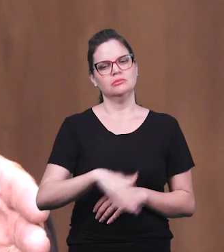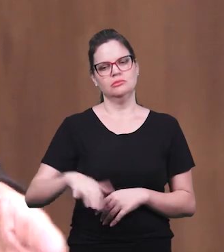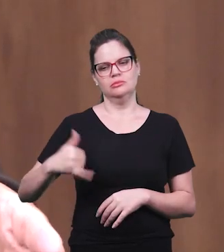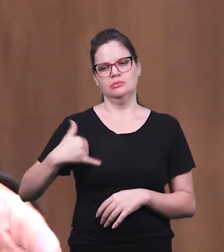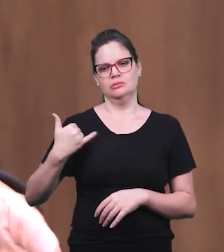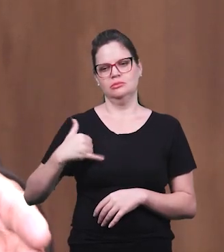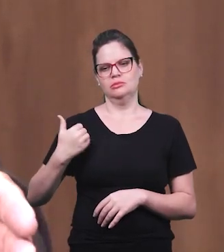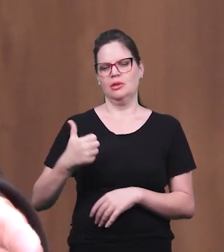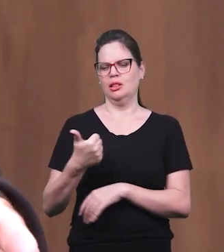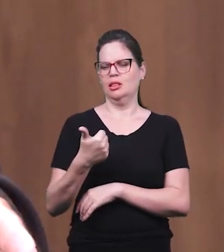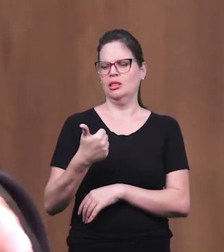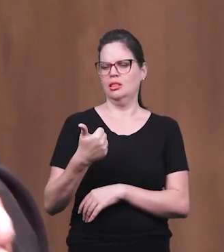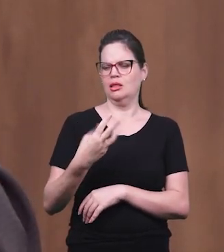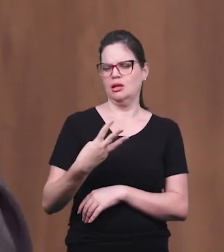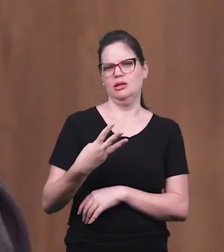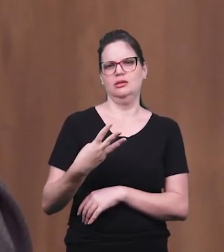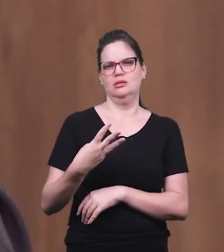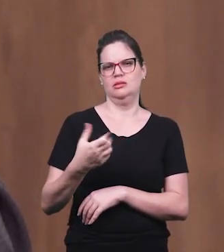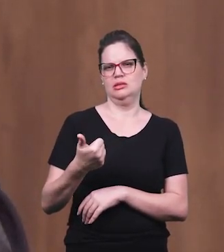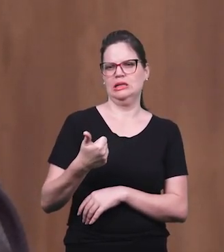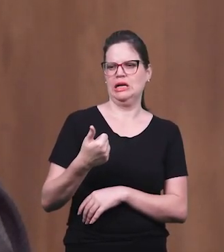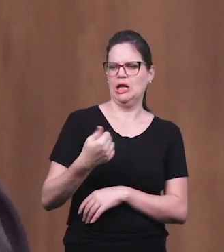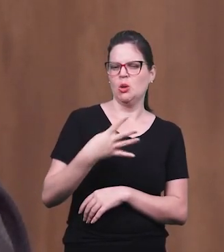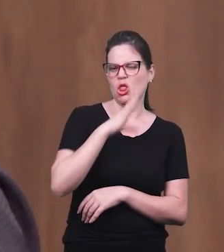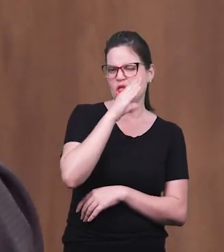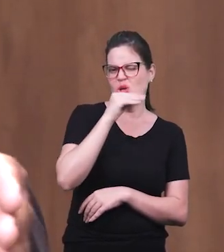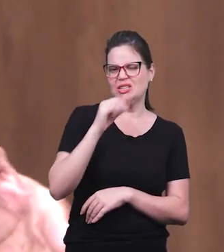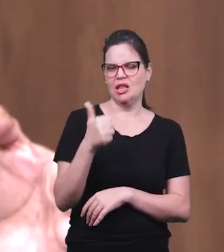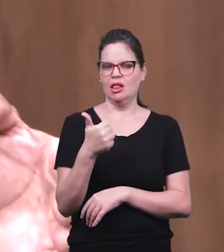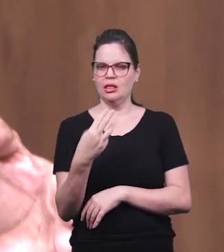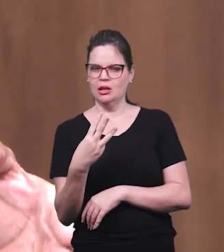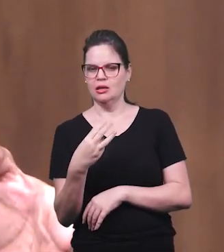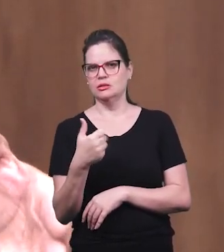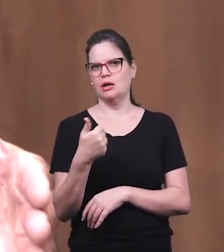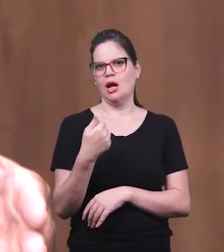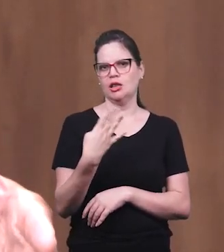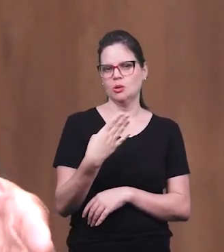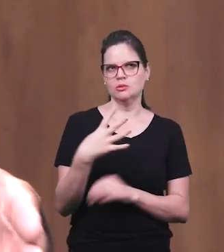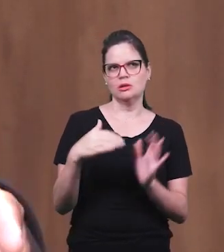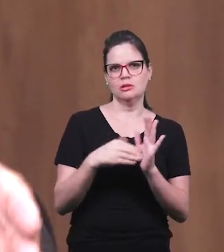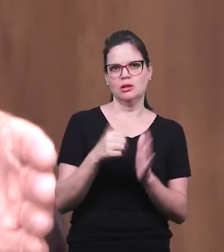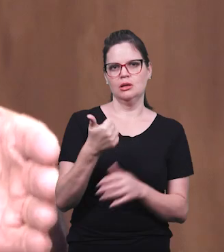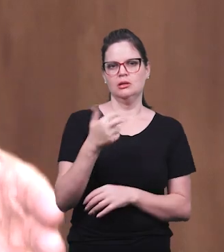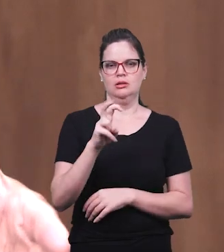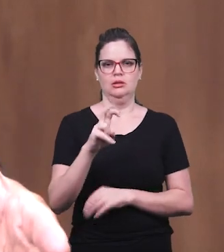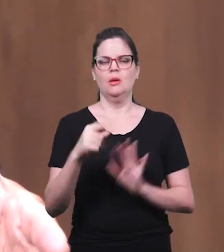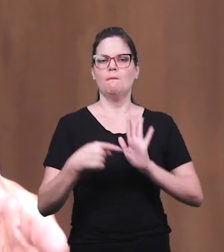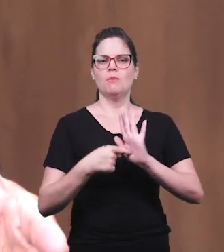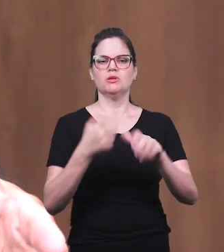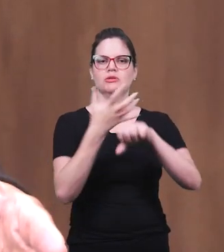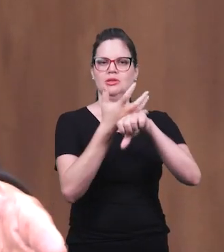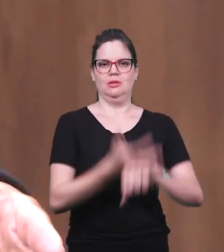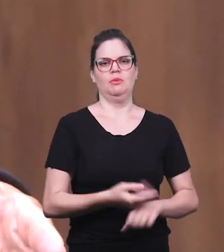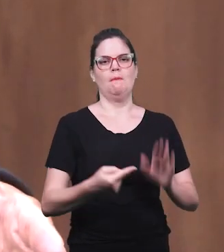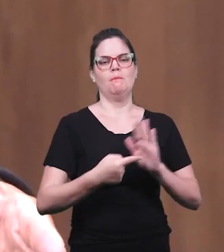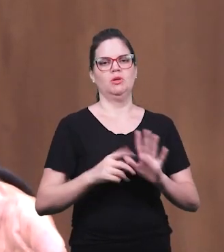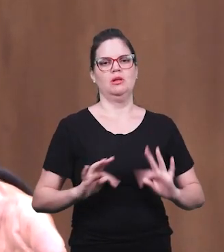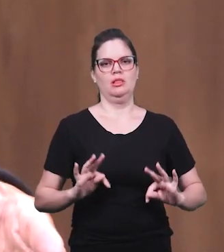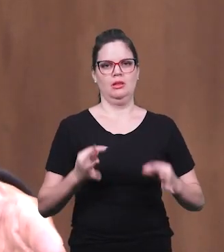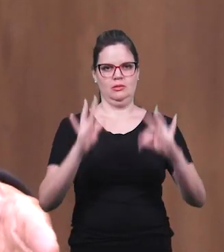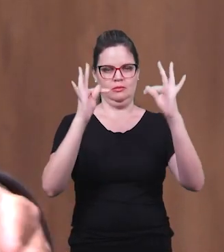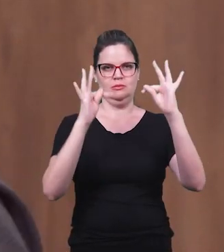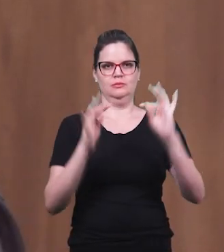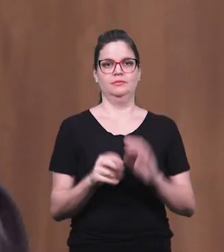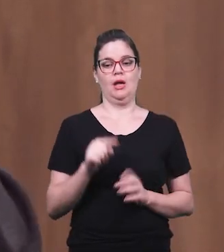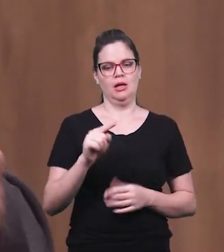de 13, 14, 15 anos. Sim. Então, eles têm na escola uma matéria que chama tecnologia. Então, ali